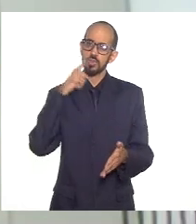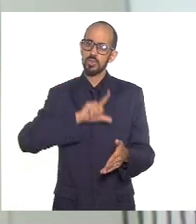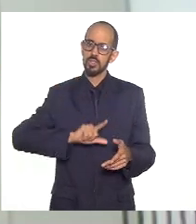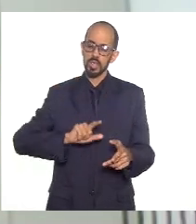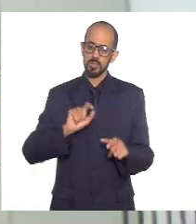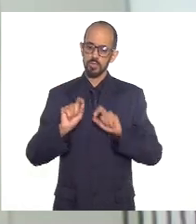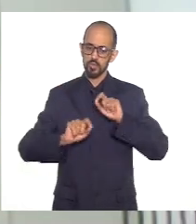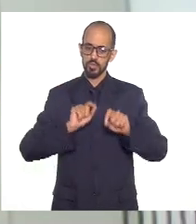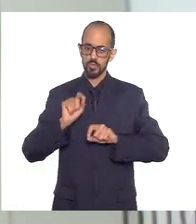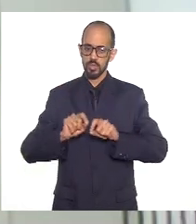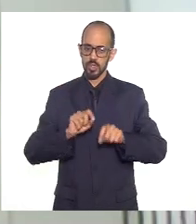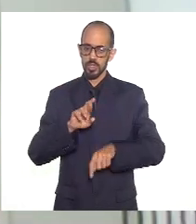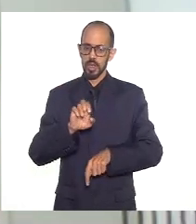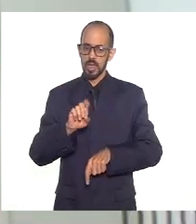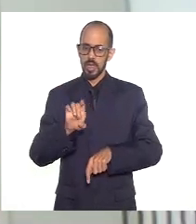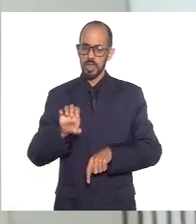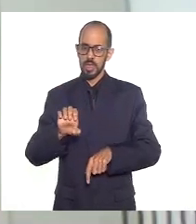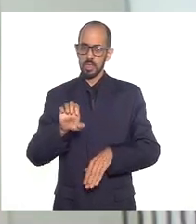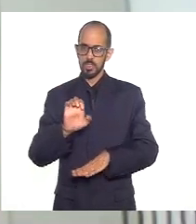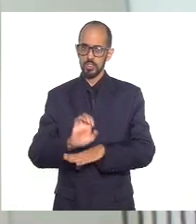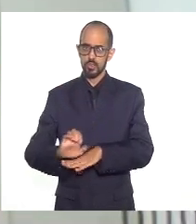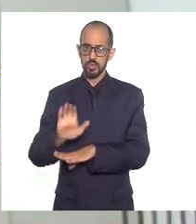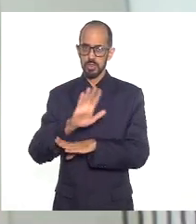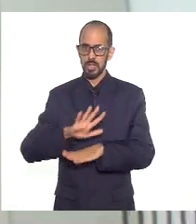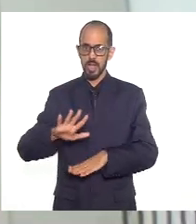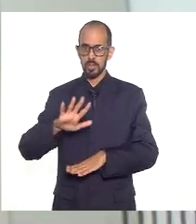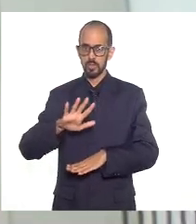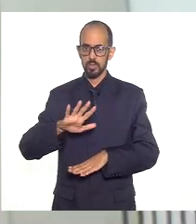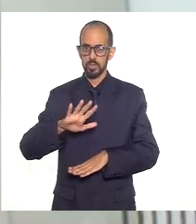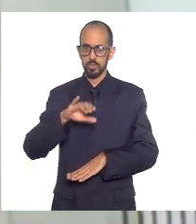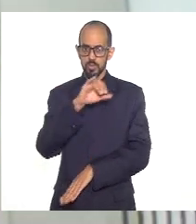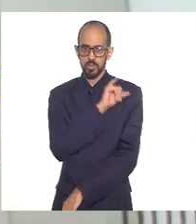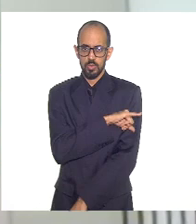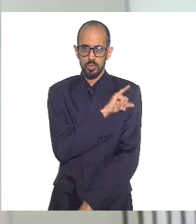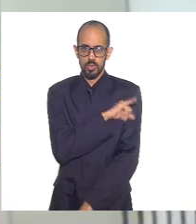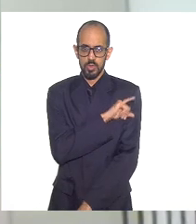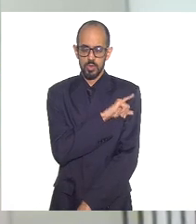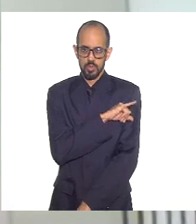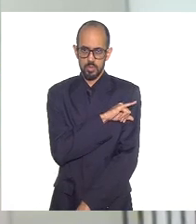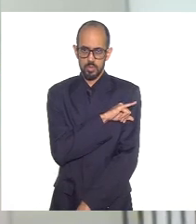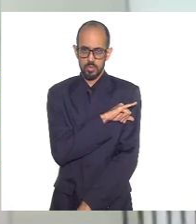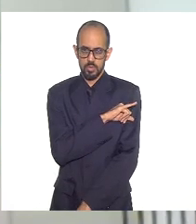consolidar na rede estadual de ensino nos últimos anos. Vossa Excelência tem